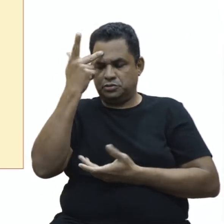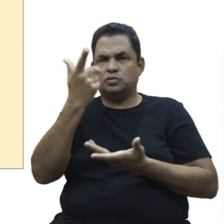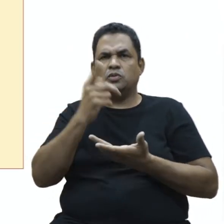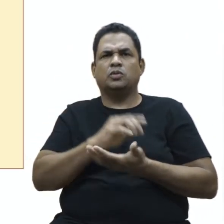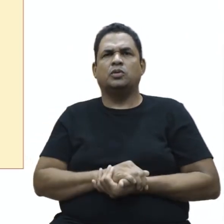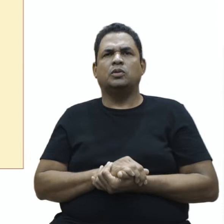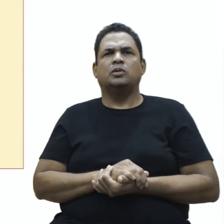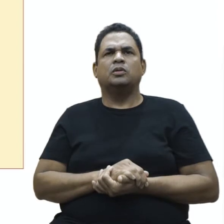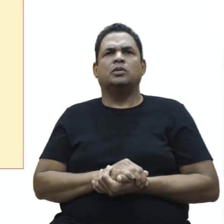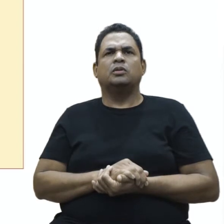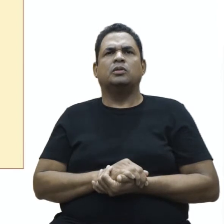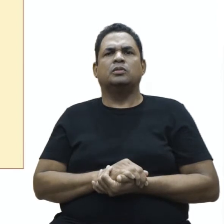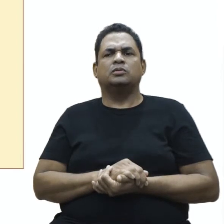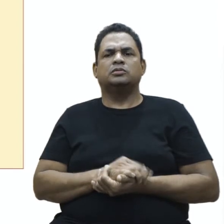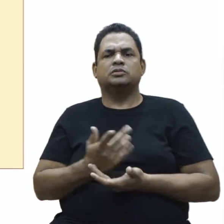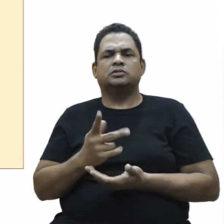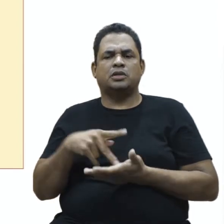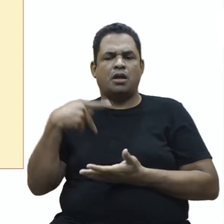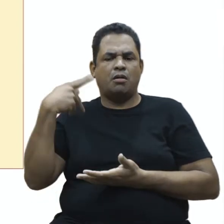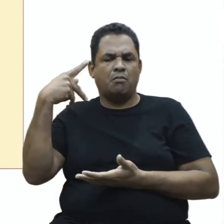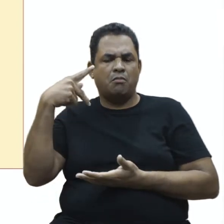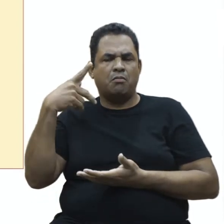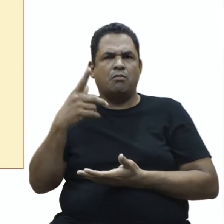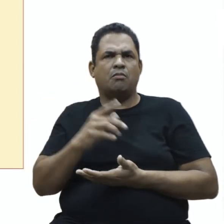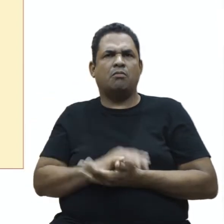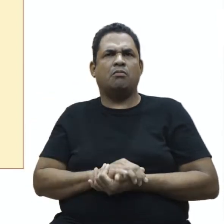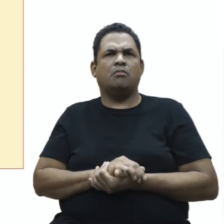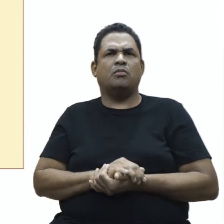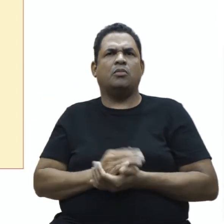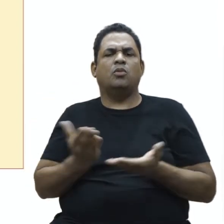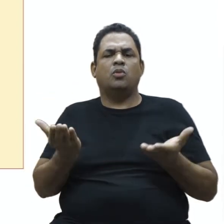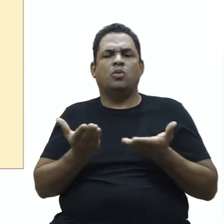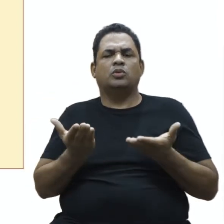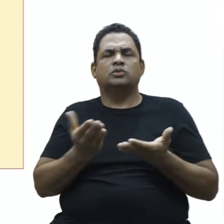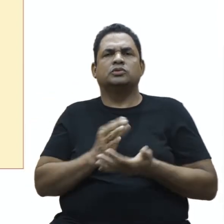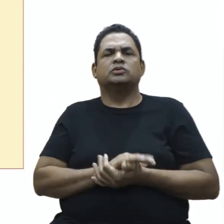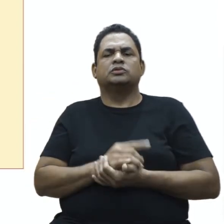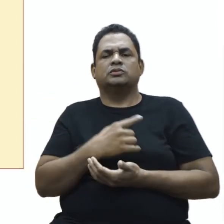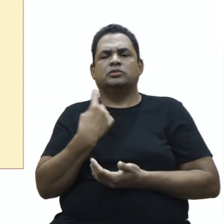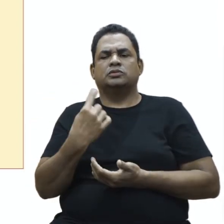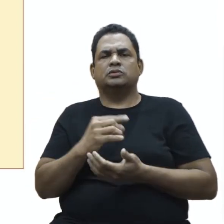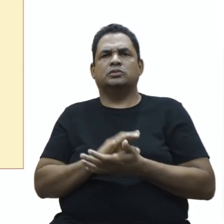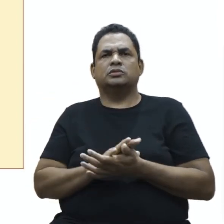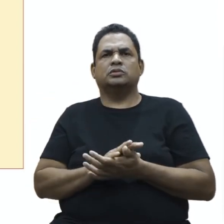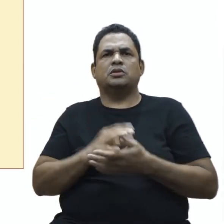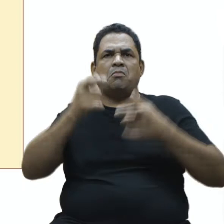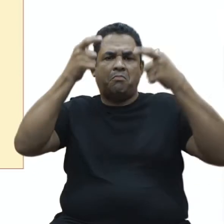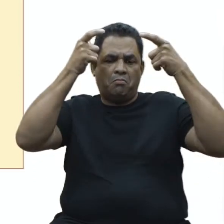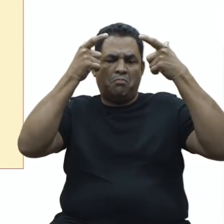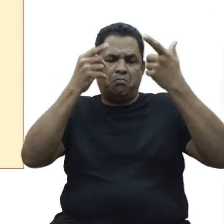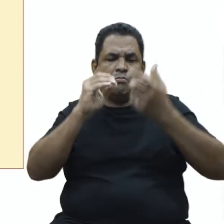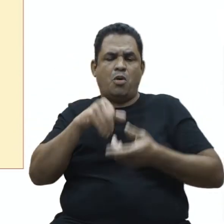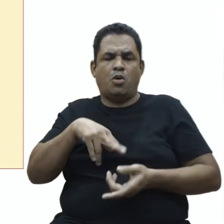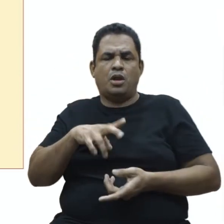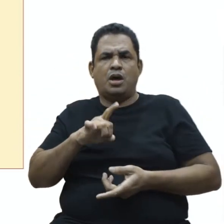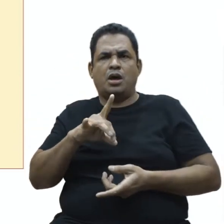o parlamentarismo. Não, hoje que a gente vai estudar o parlamentarismo. A monarquia pode